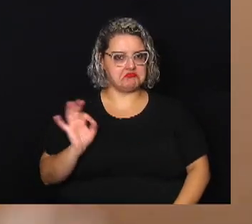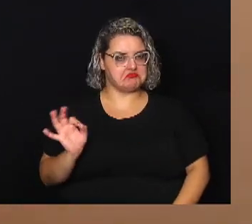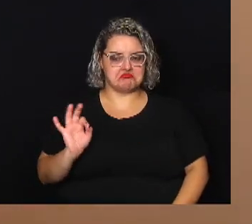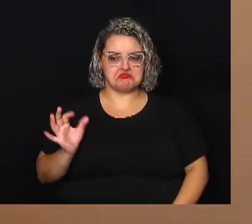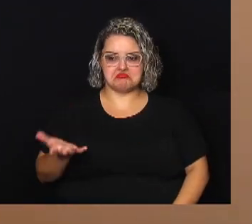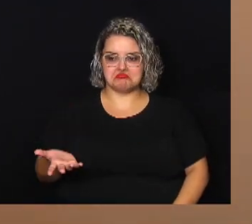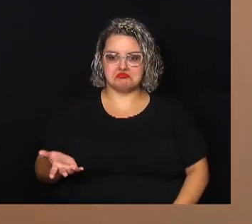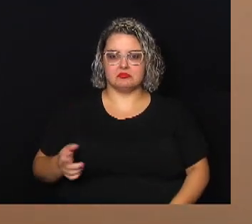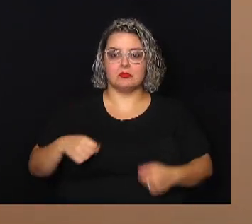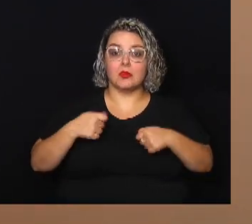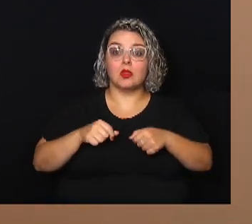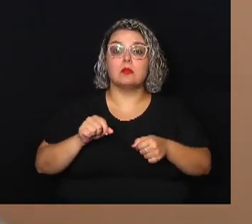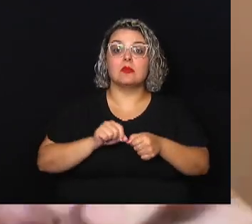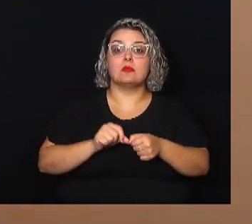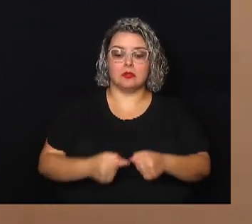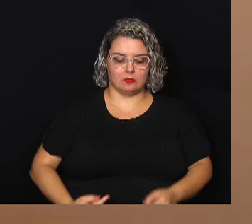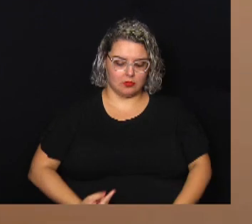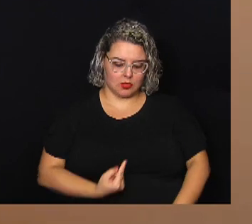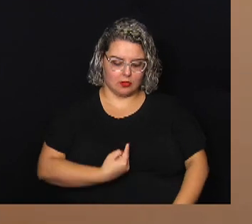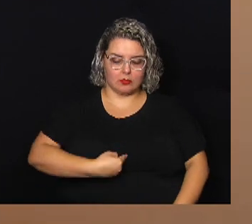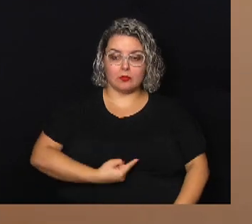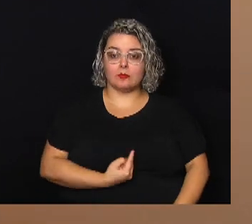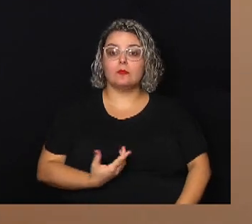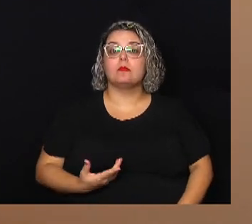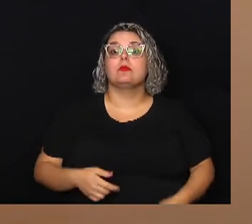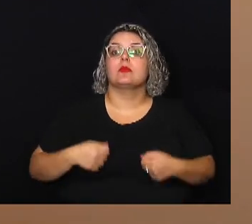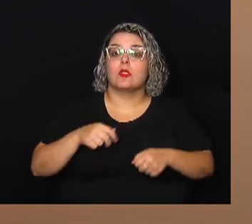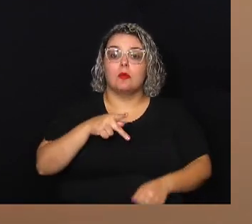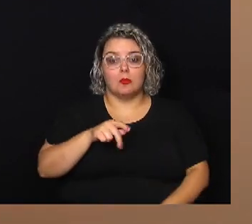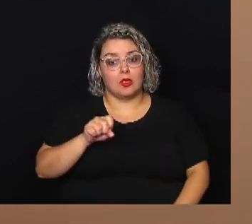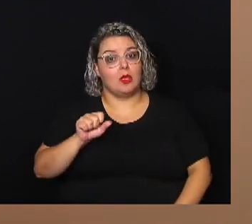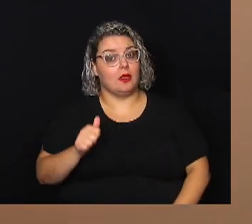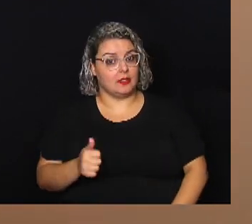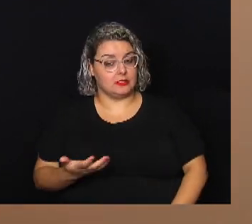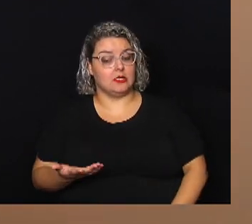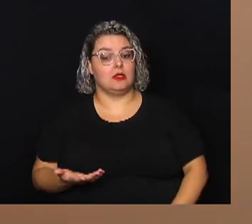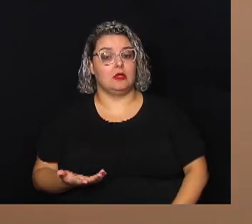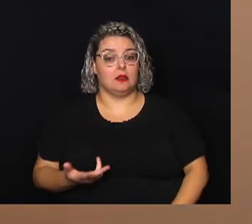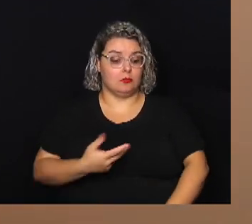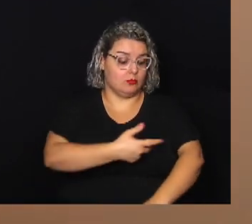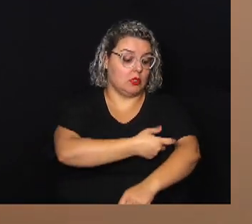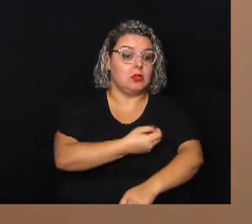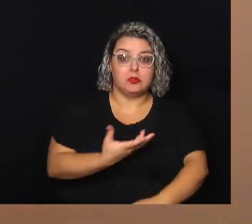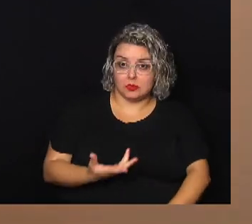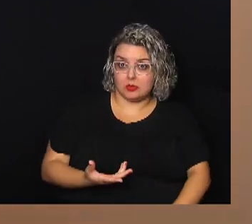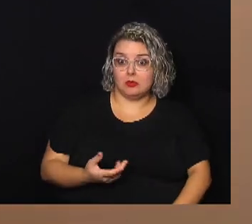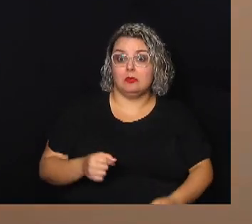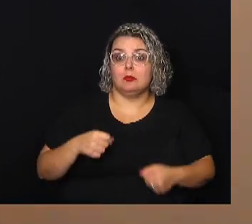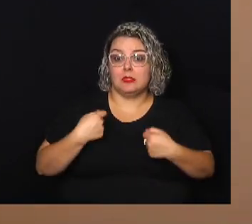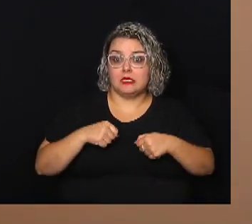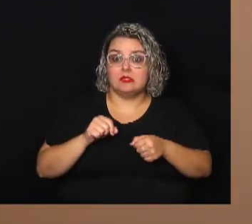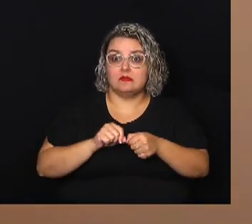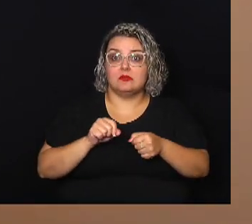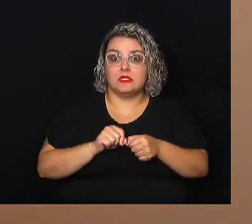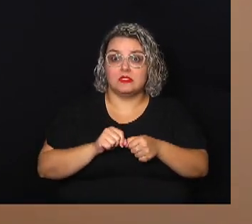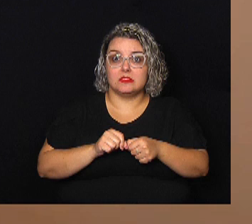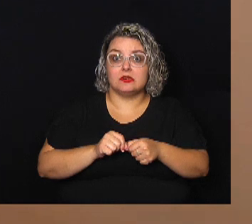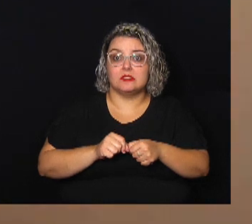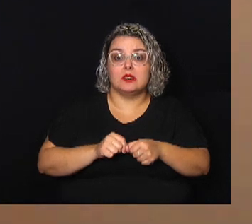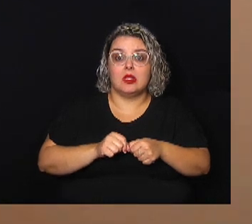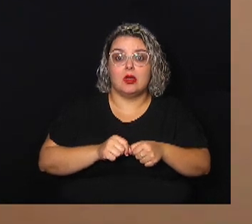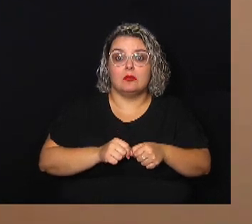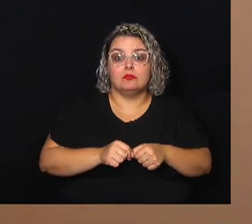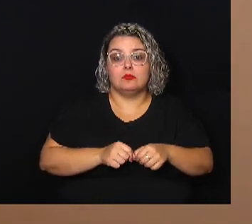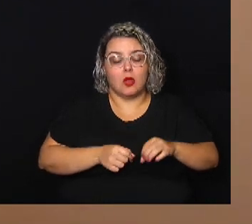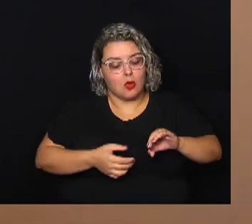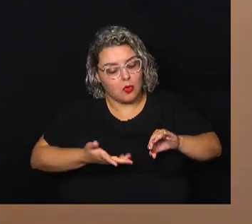eu preciso fazer uma colono. Eu preciso fazer um PSA, o exame de sangue de próstata, eu preciso fazer um toque retal. Esse é o